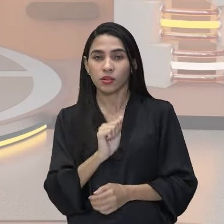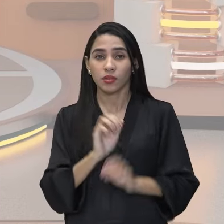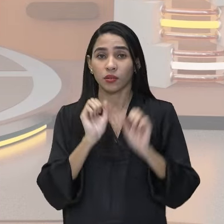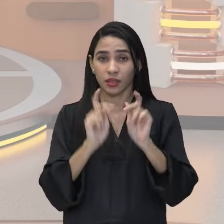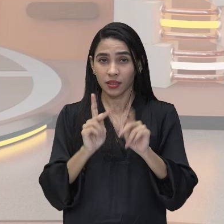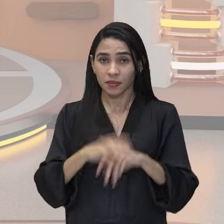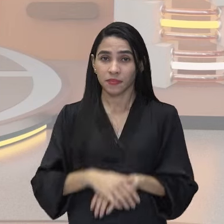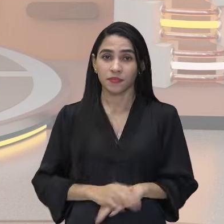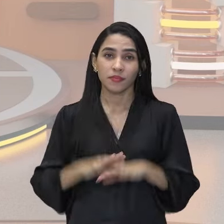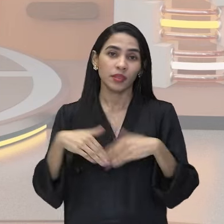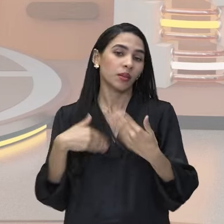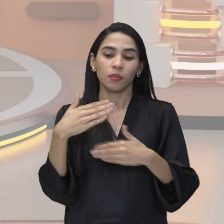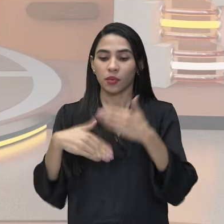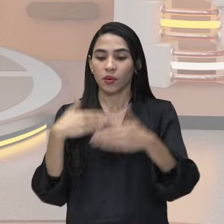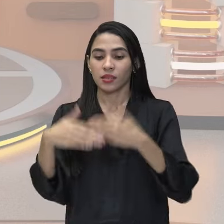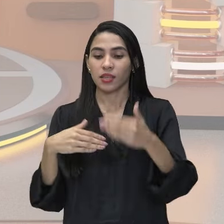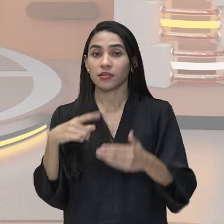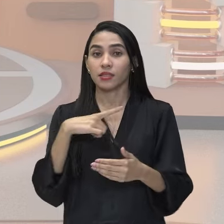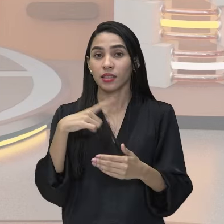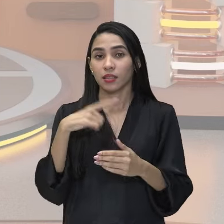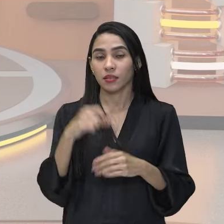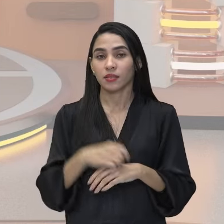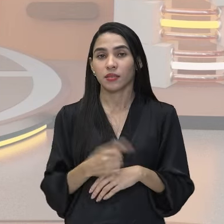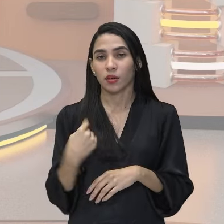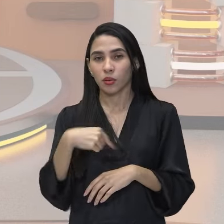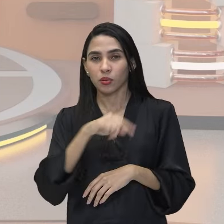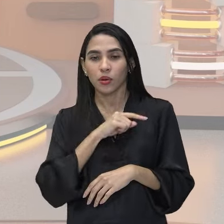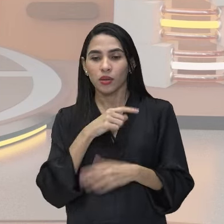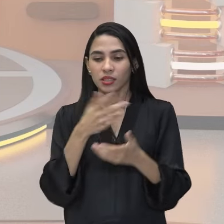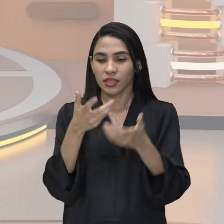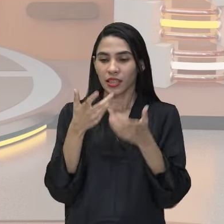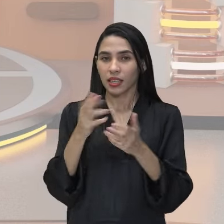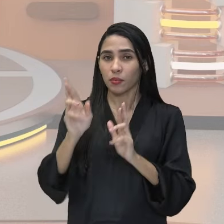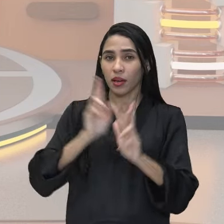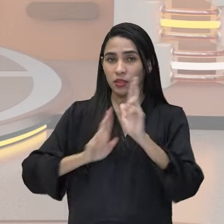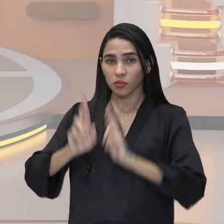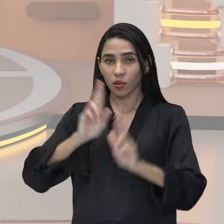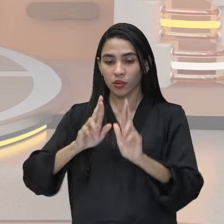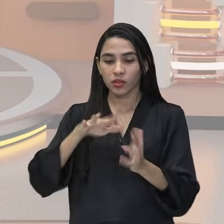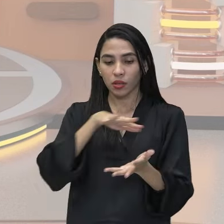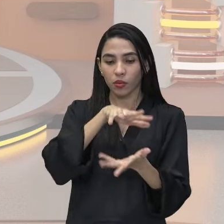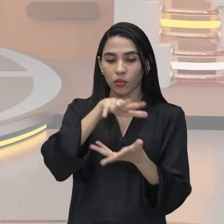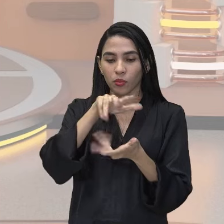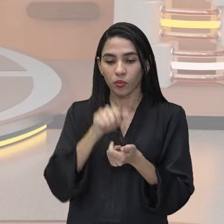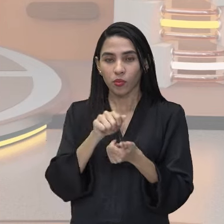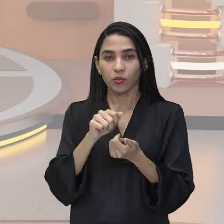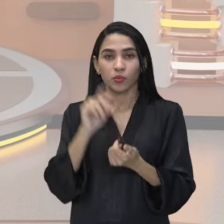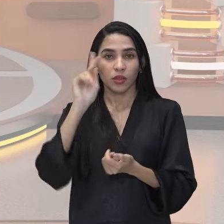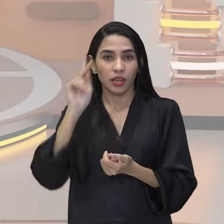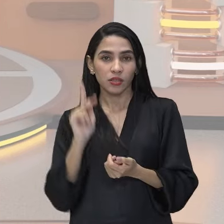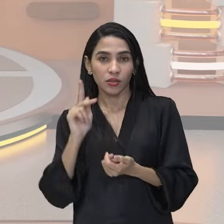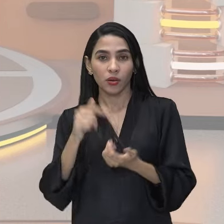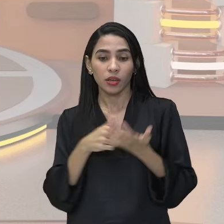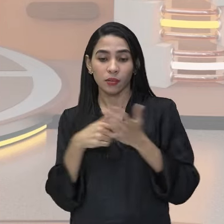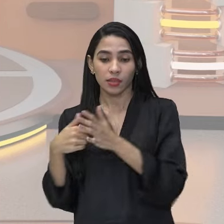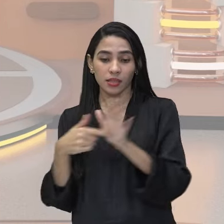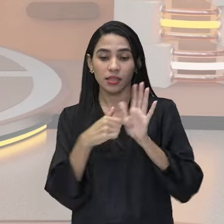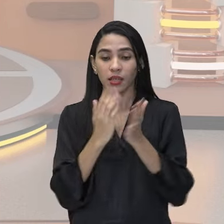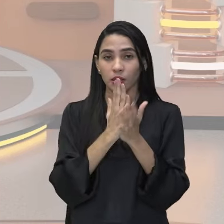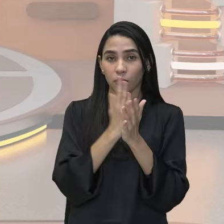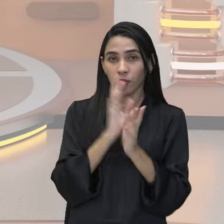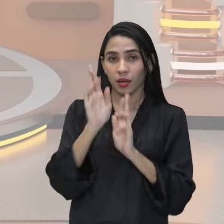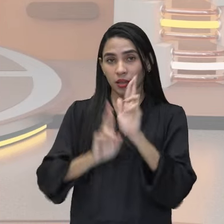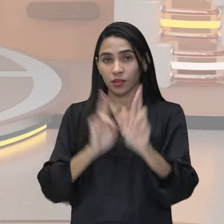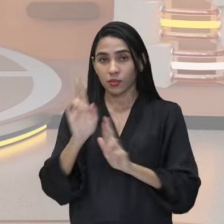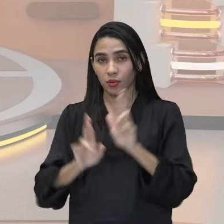processo todo, nós buscamos umas respostas. O mundo foi, a história foi trazendo para nós algumas respostas